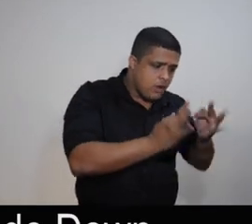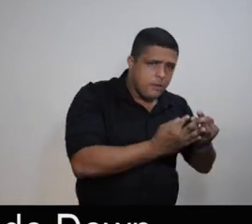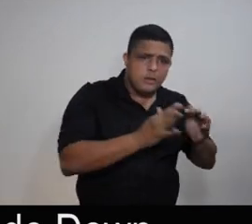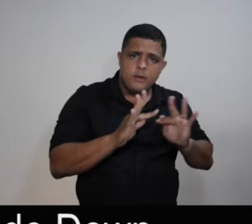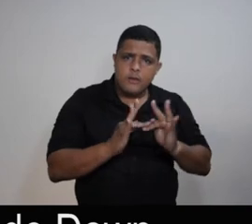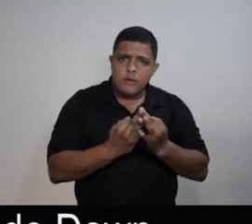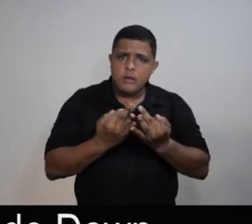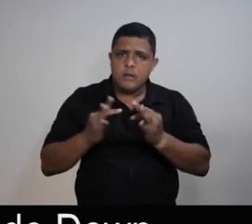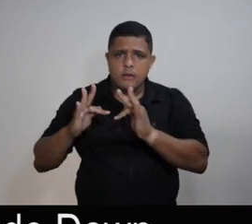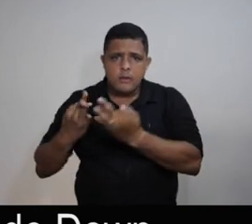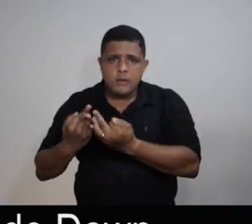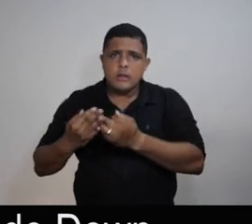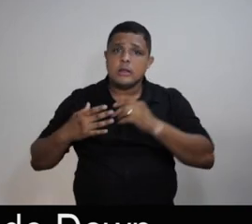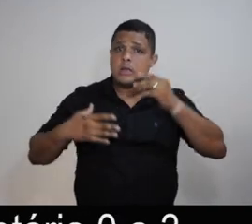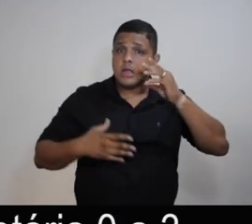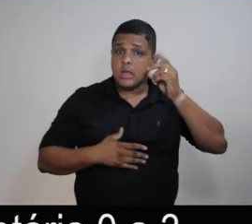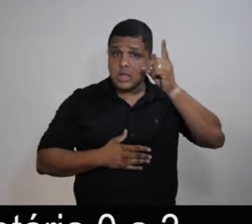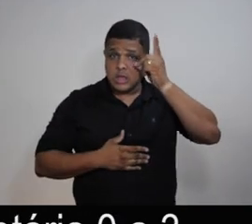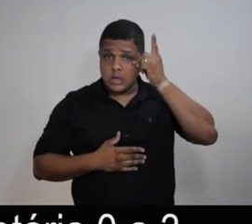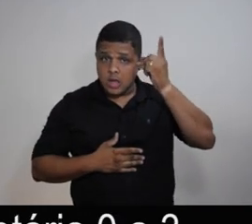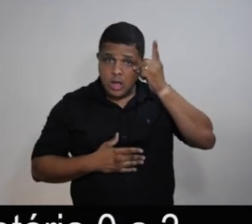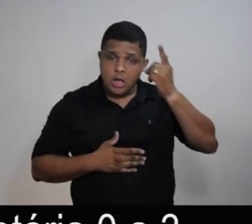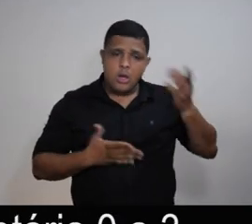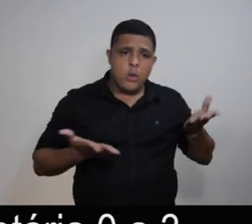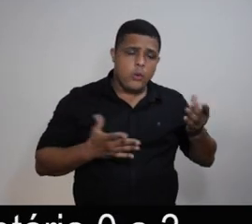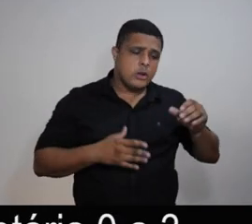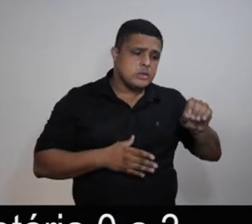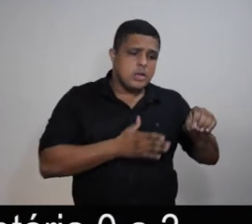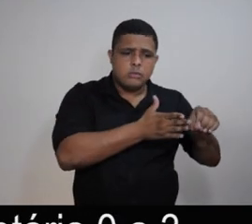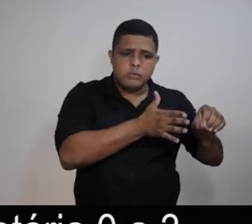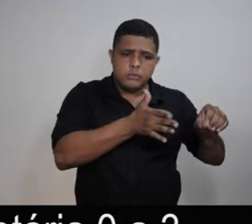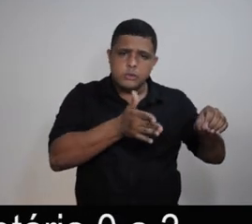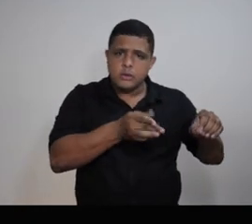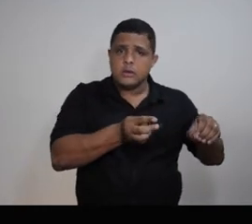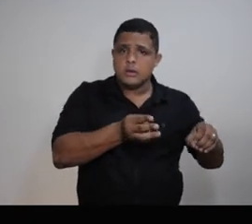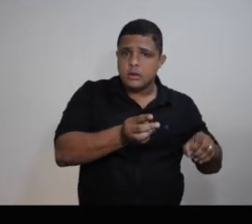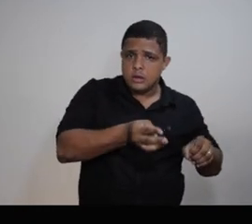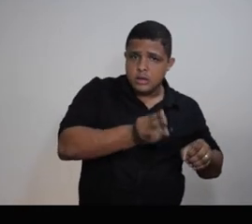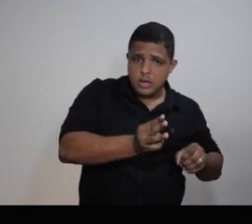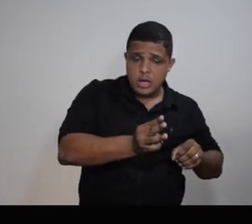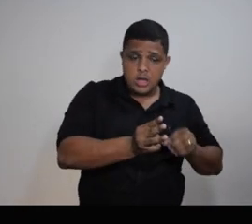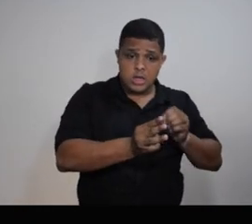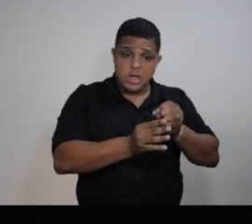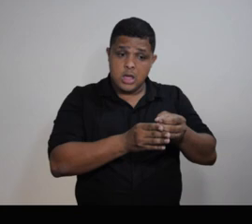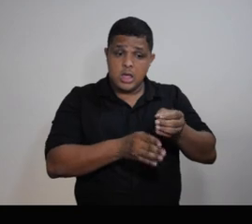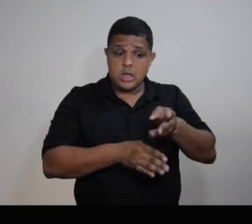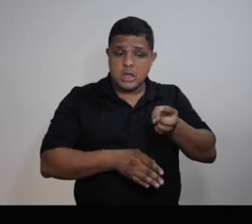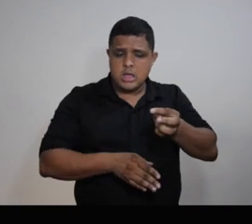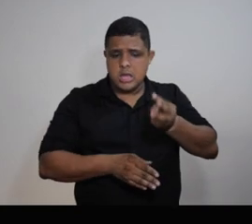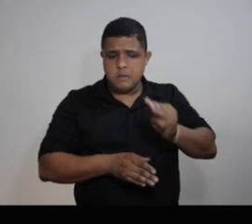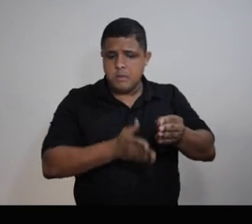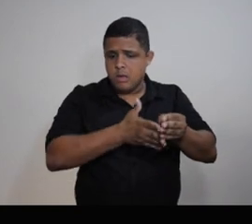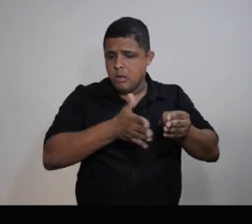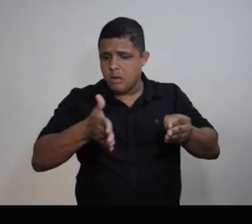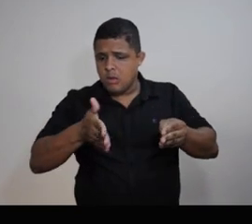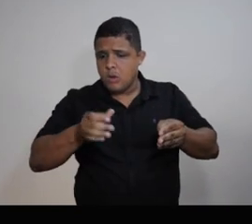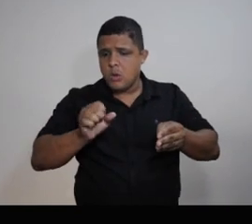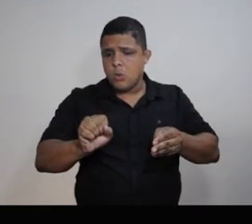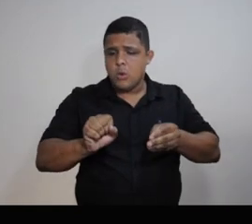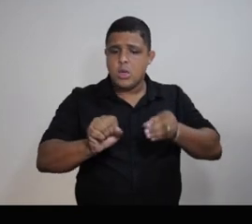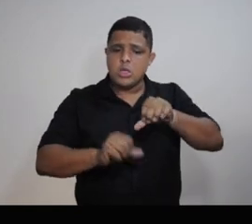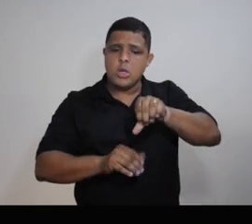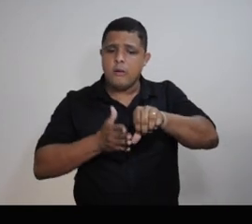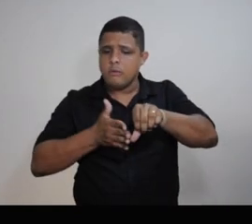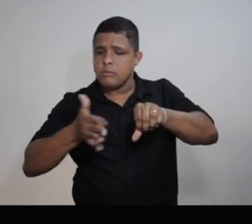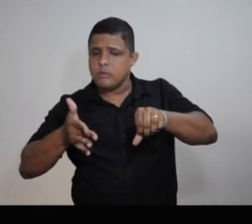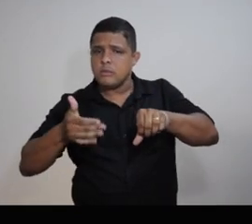faixa etária do filho que tem a síndrome de Down. Então, por exemplo, aqui hoje, tinha uma faixa etária 0 a 3, uma faixa etária 3,5 até 8, uma